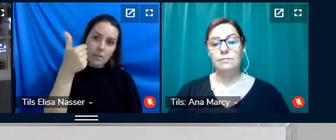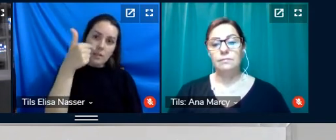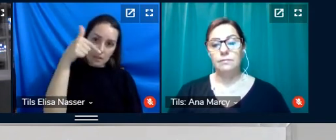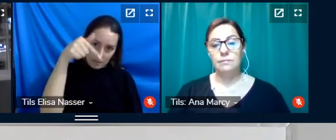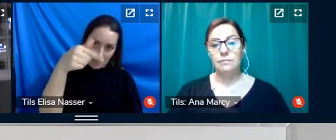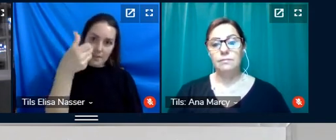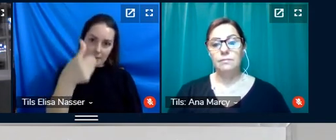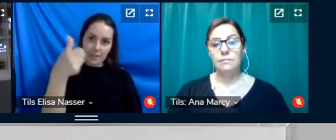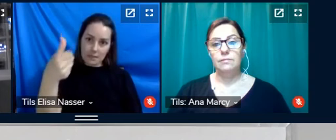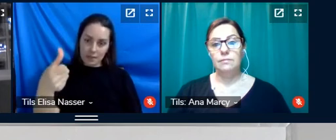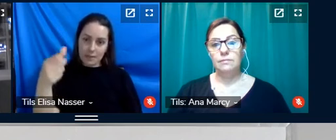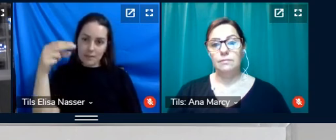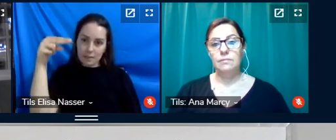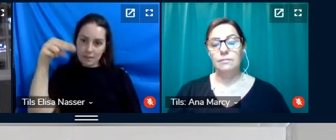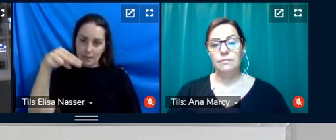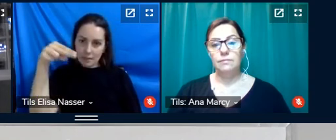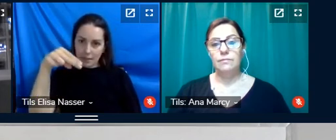Newton.